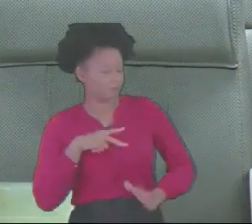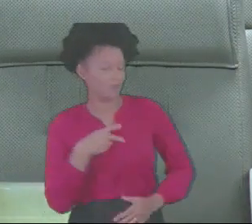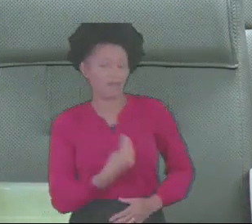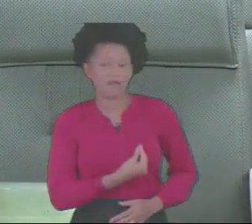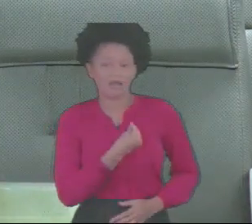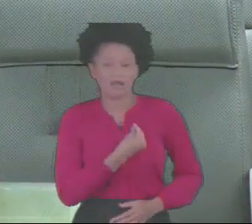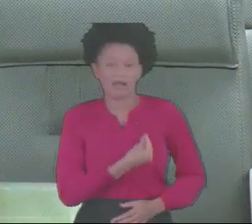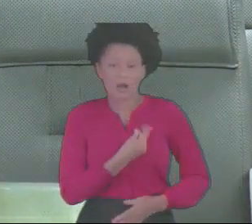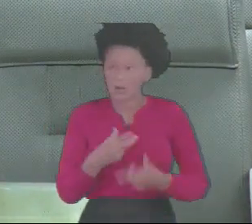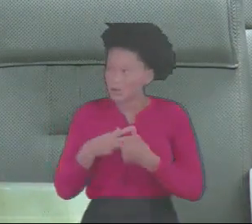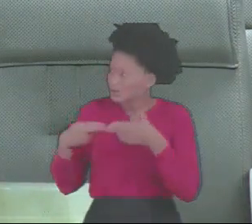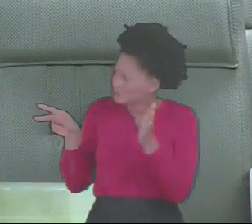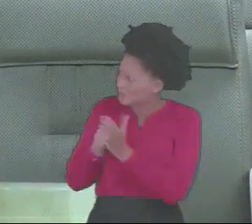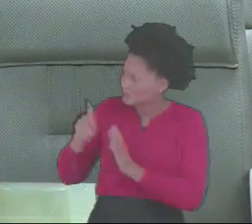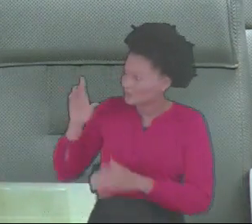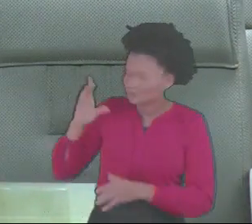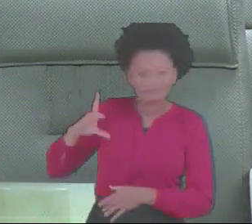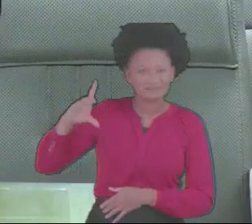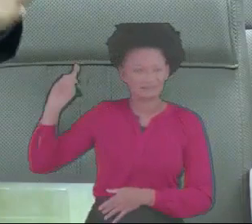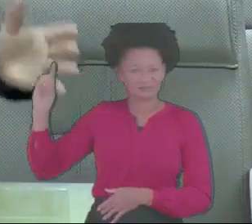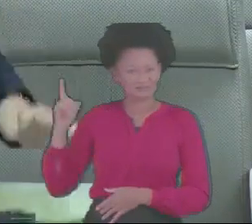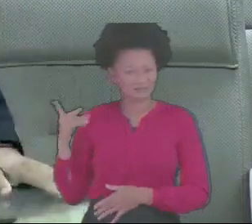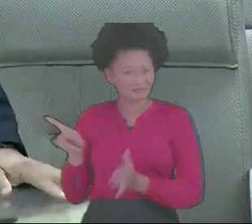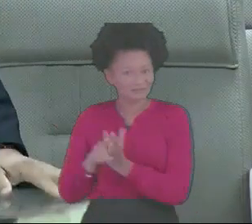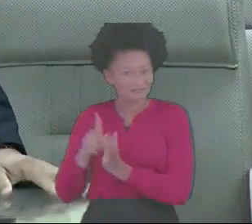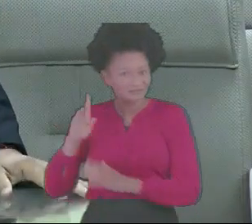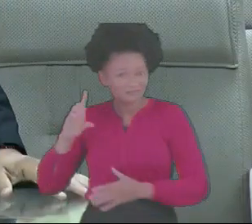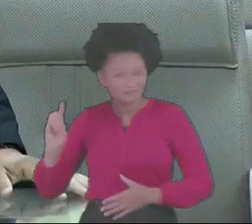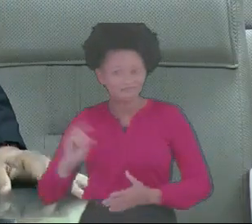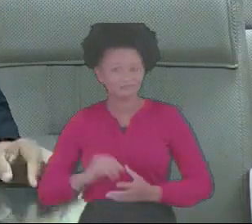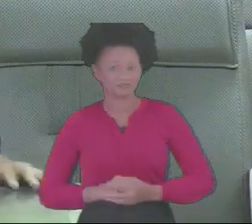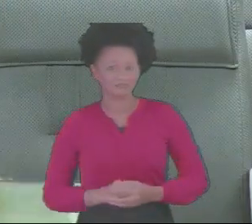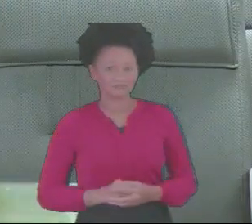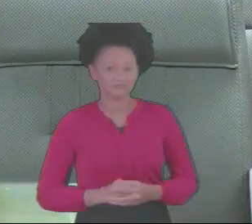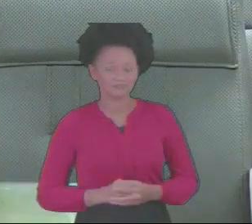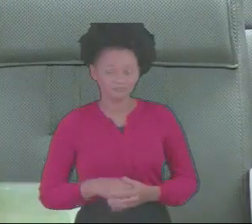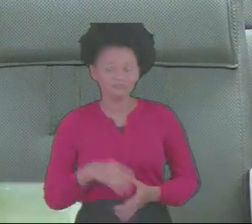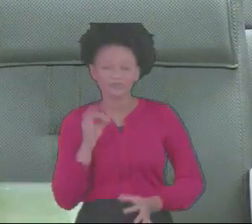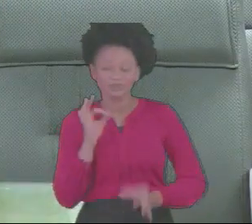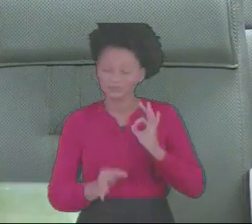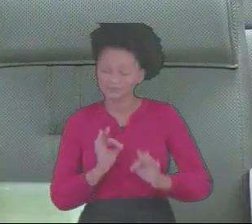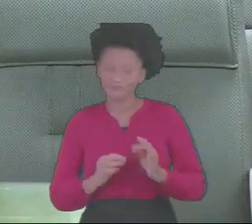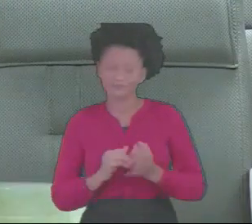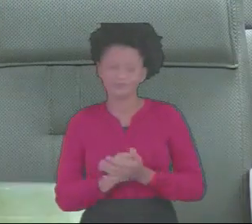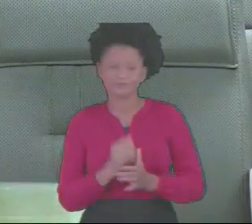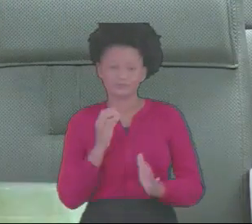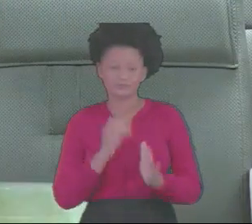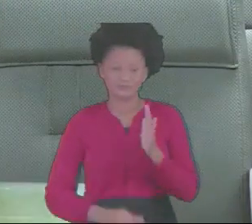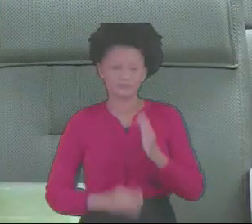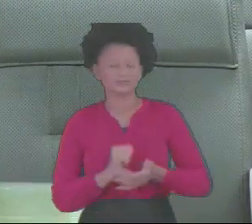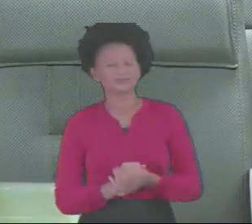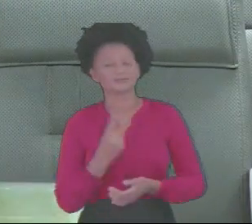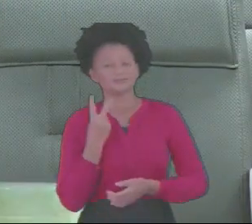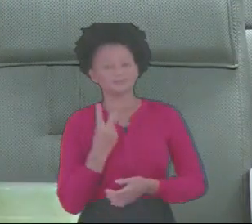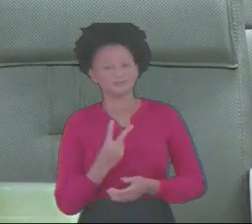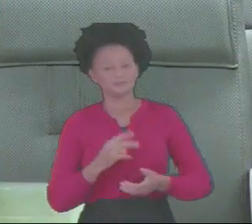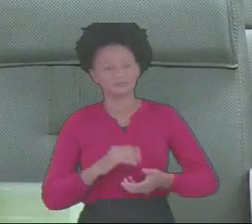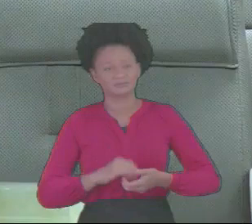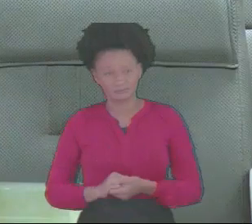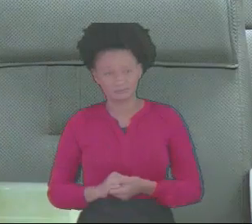do que com as coisas que são de Deus juízes Capítulo 2